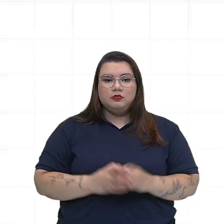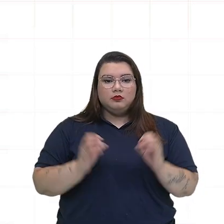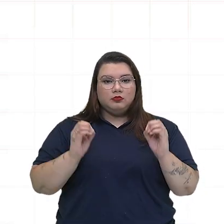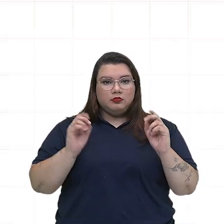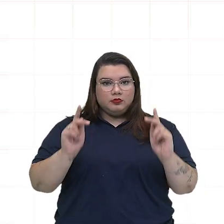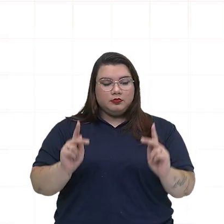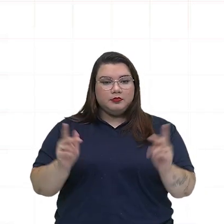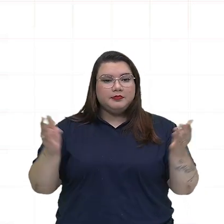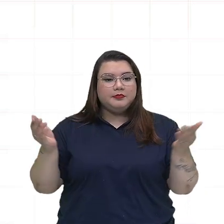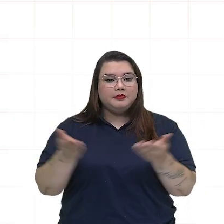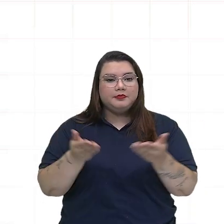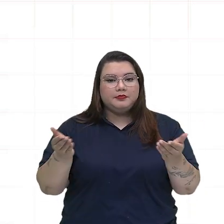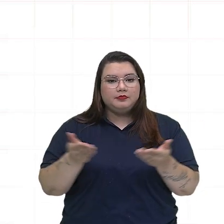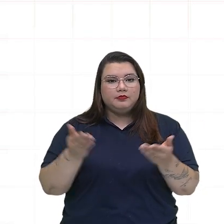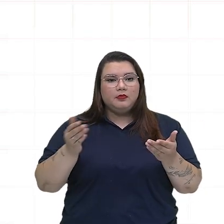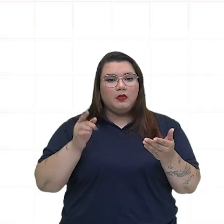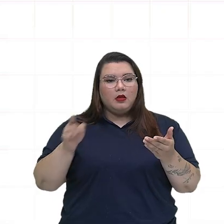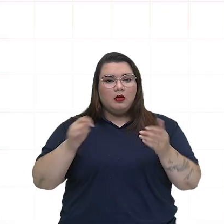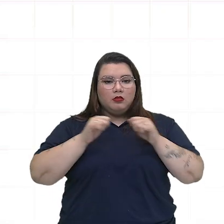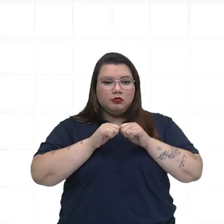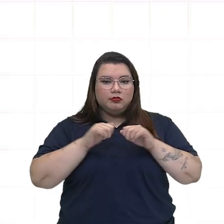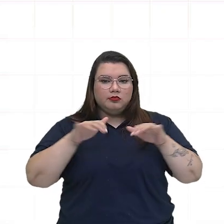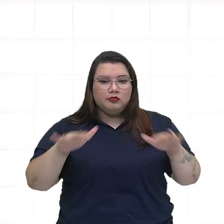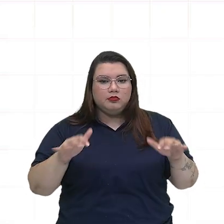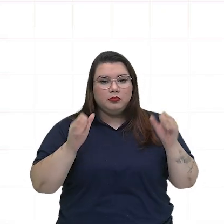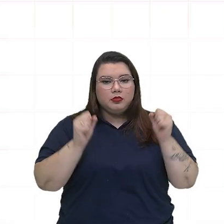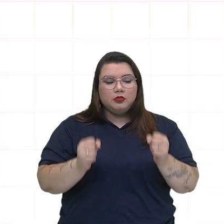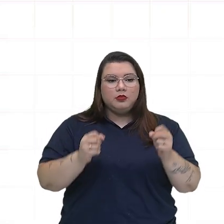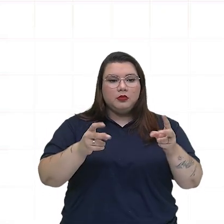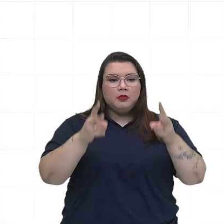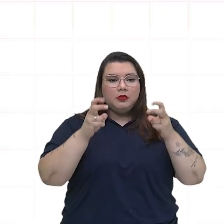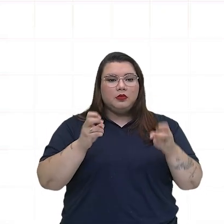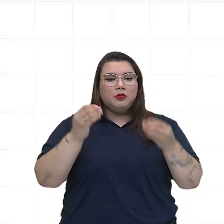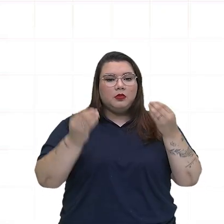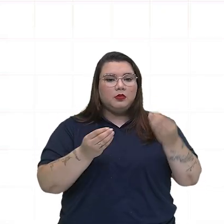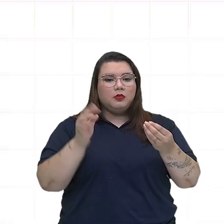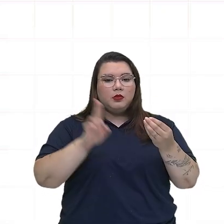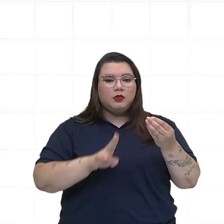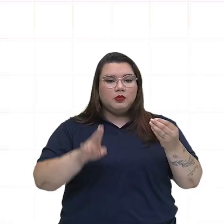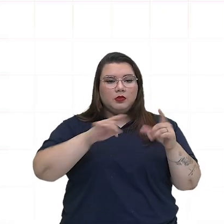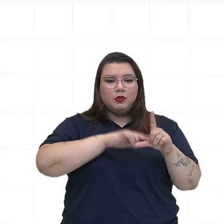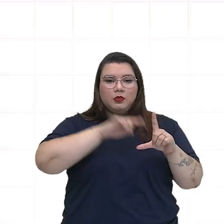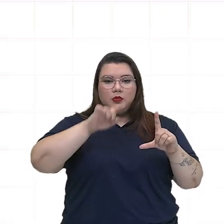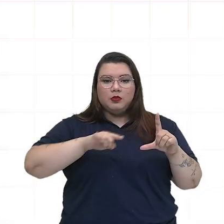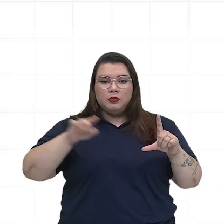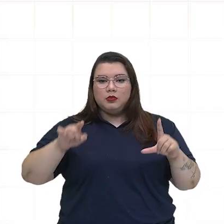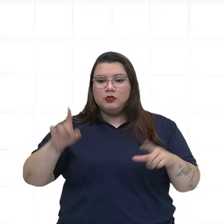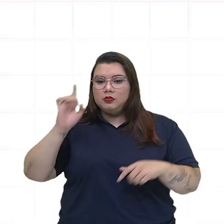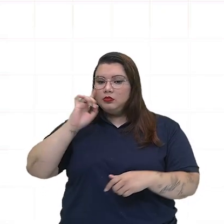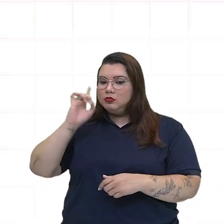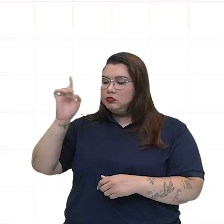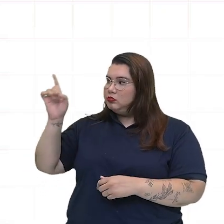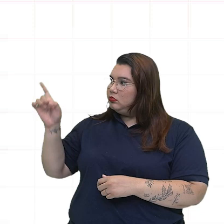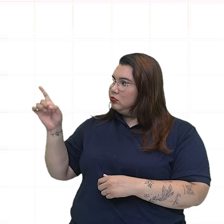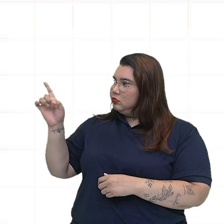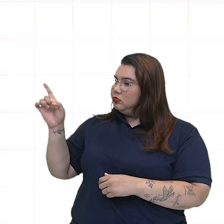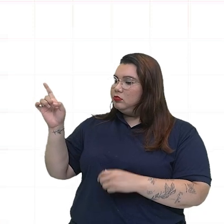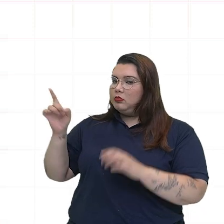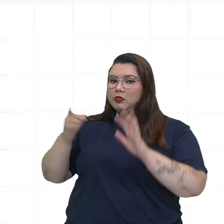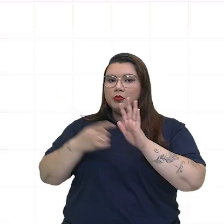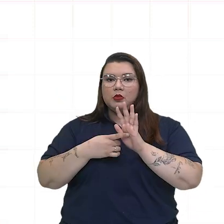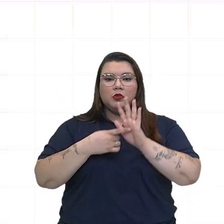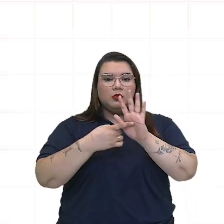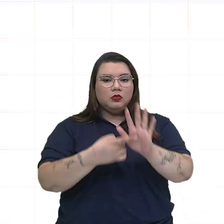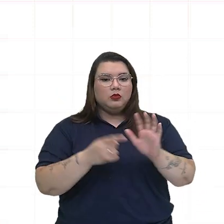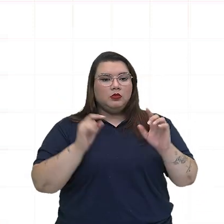urbano. Agora, essa distribuição, gente, a gente pode observar melhor através deste gráfico, tá? Que mostra para a